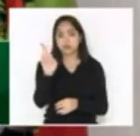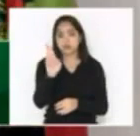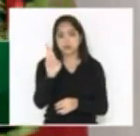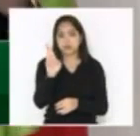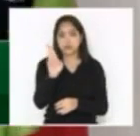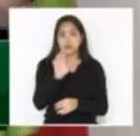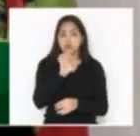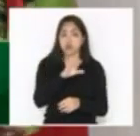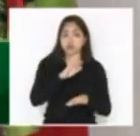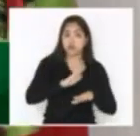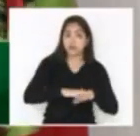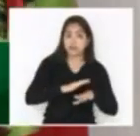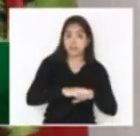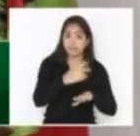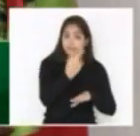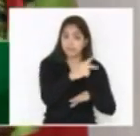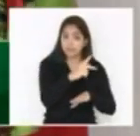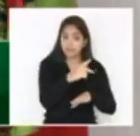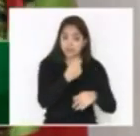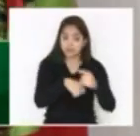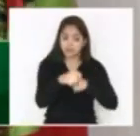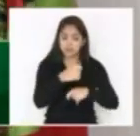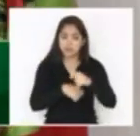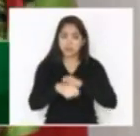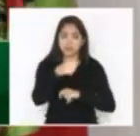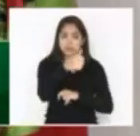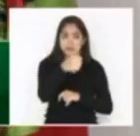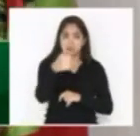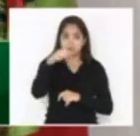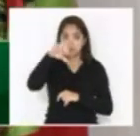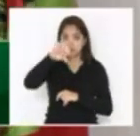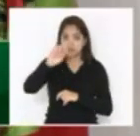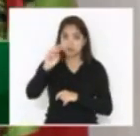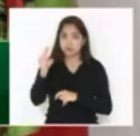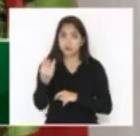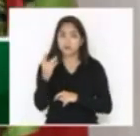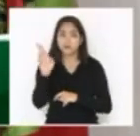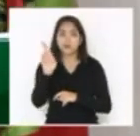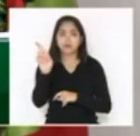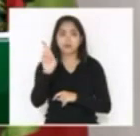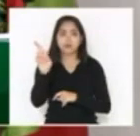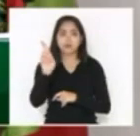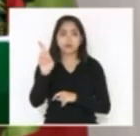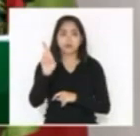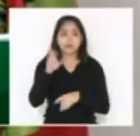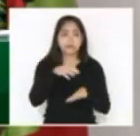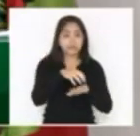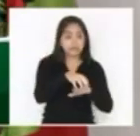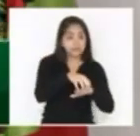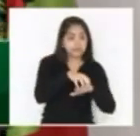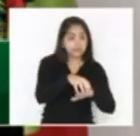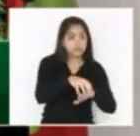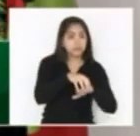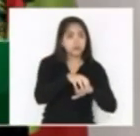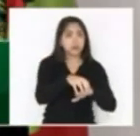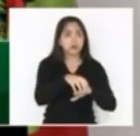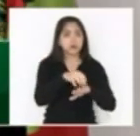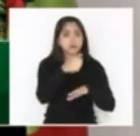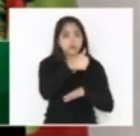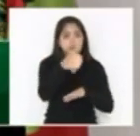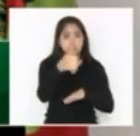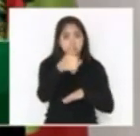da parte da administração foram 119 milhões. Transporte, 141